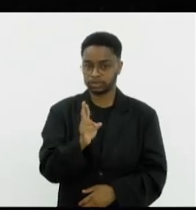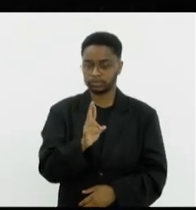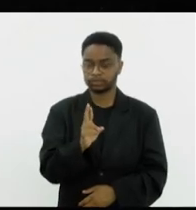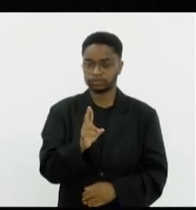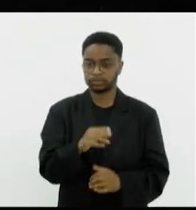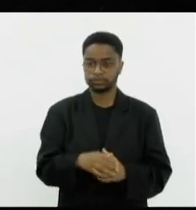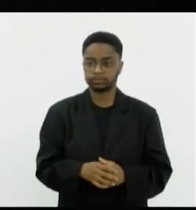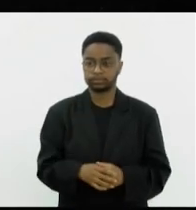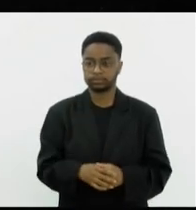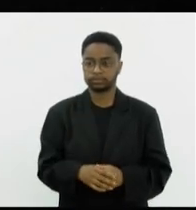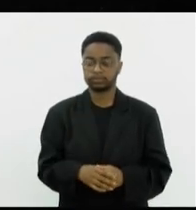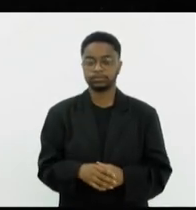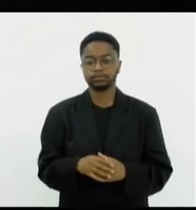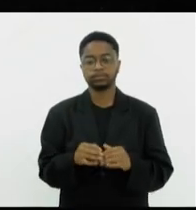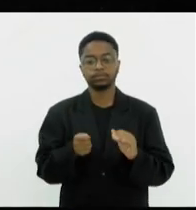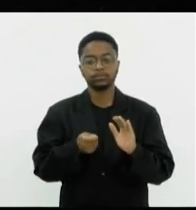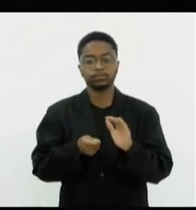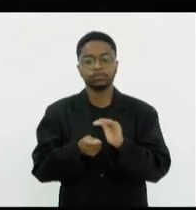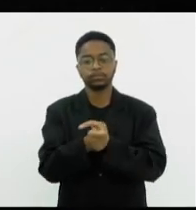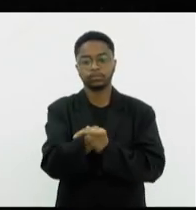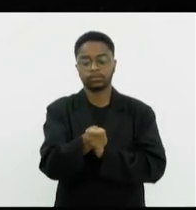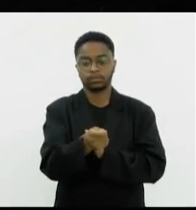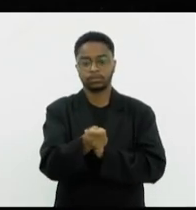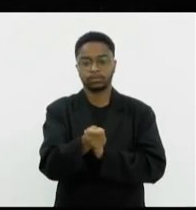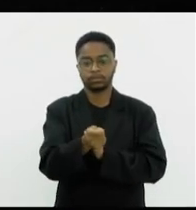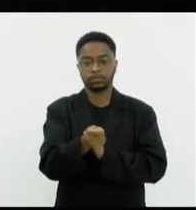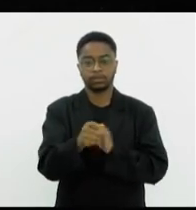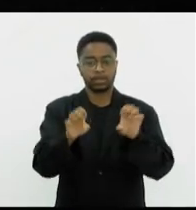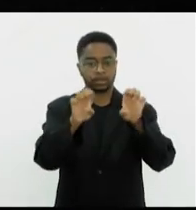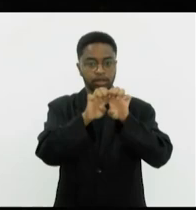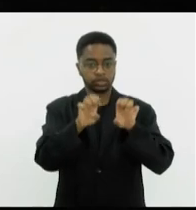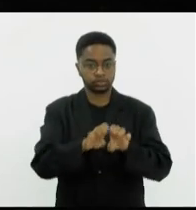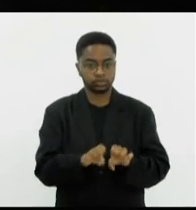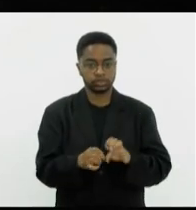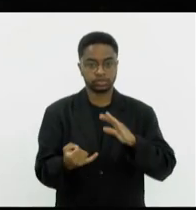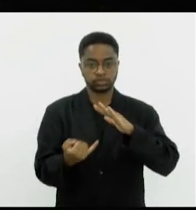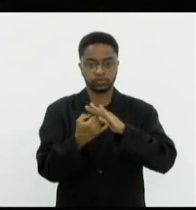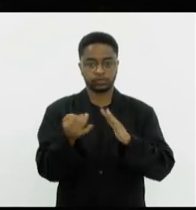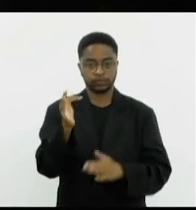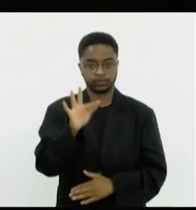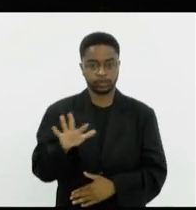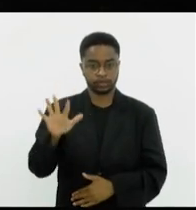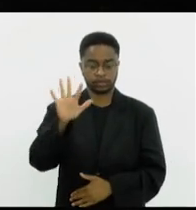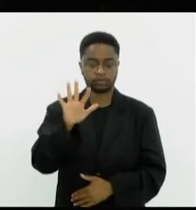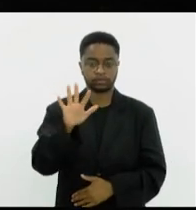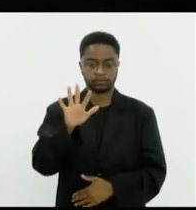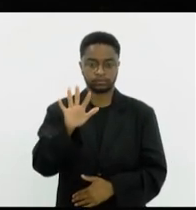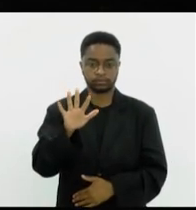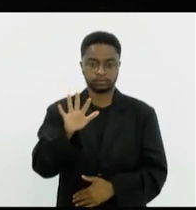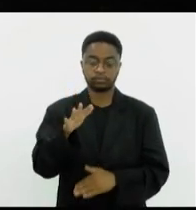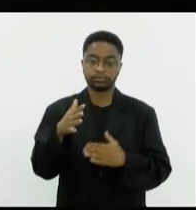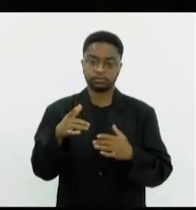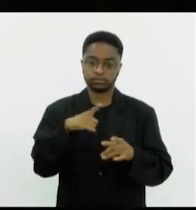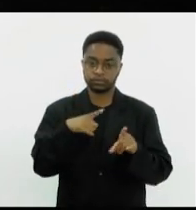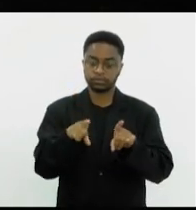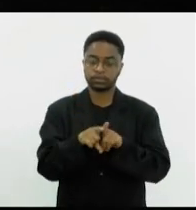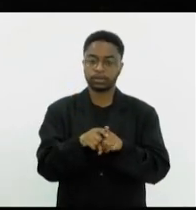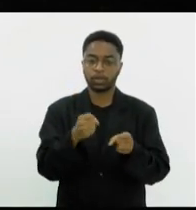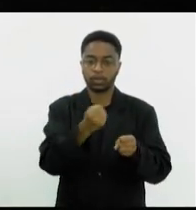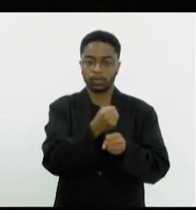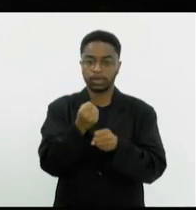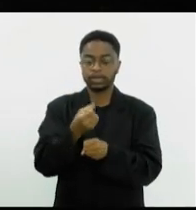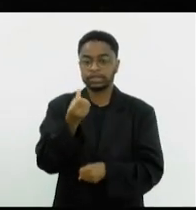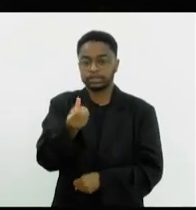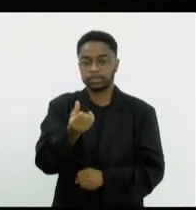sendo investidos diretamente na estrutura dos institutos federais. Serão construídos pelo menos